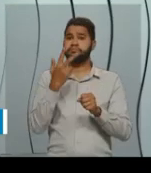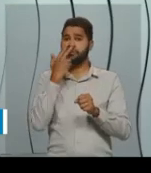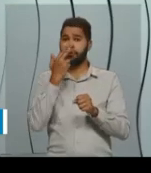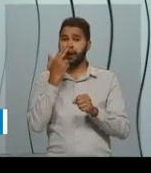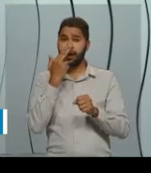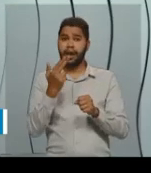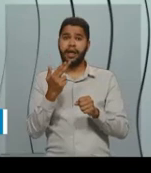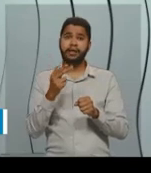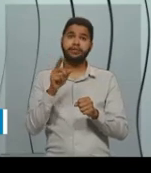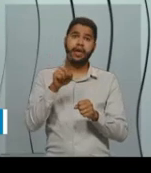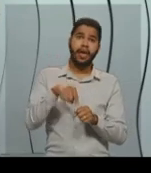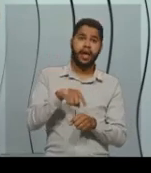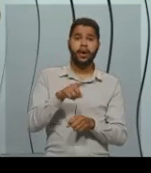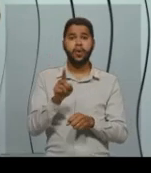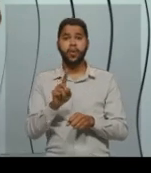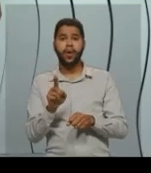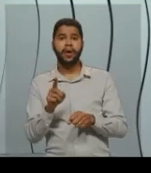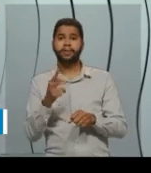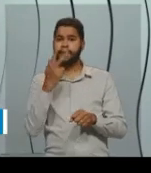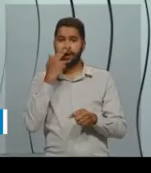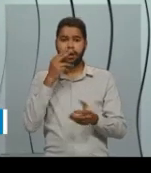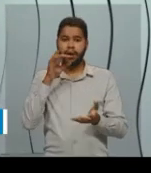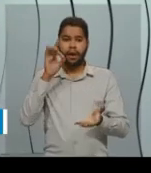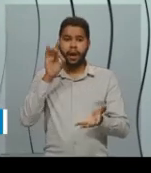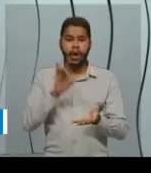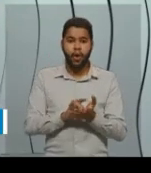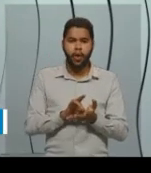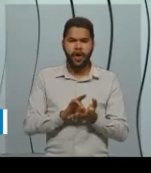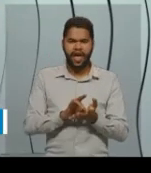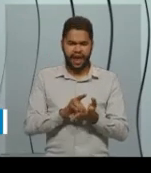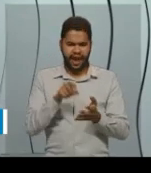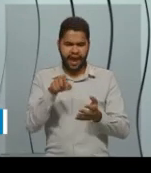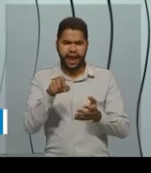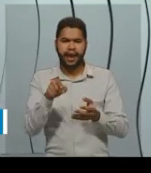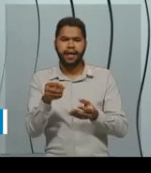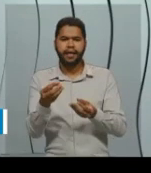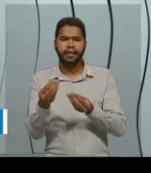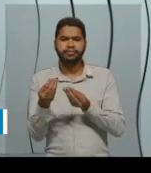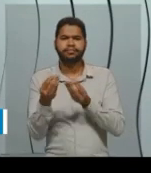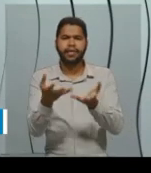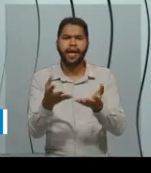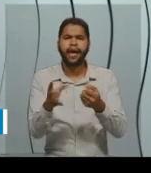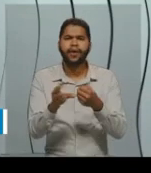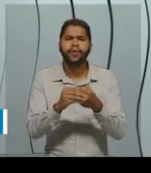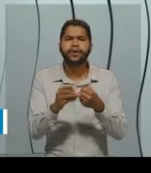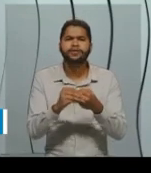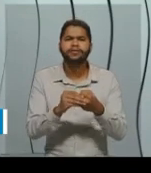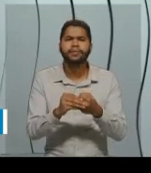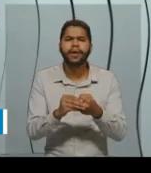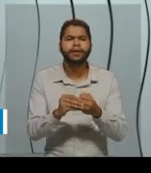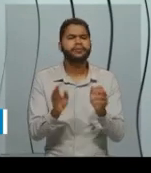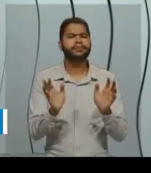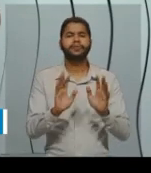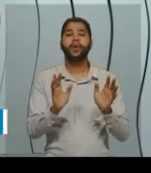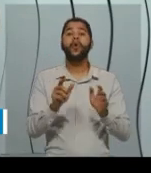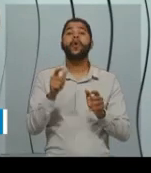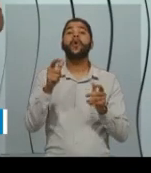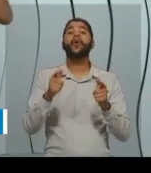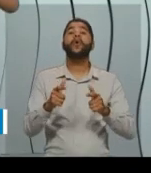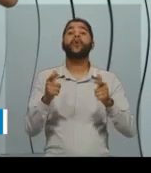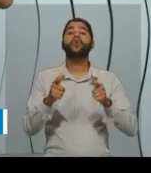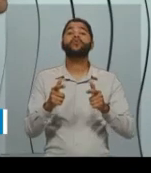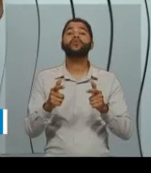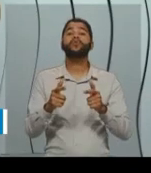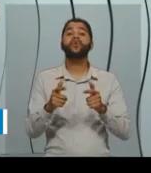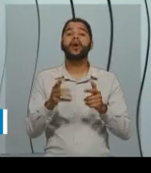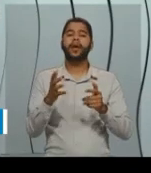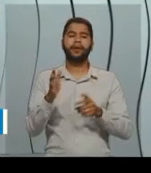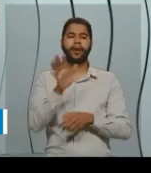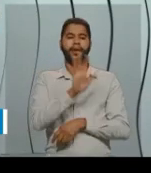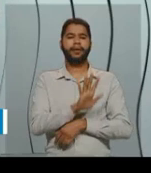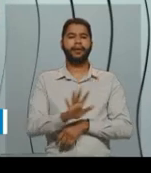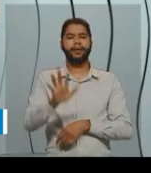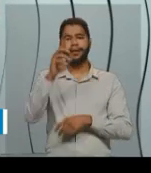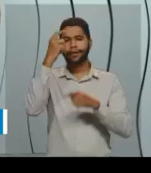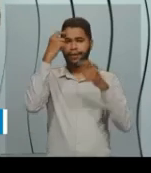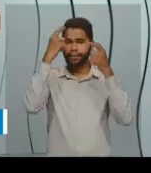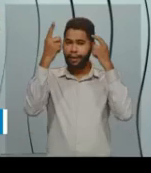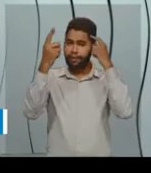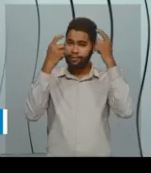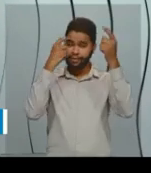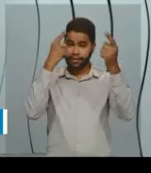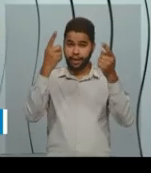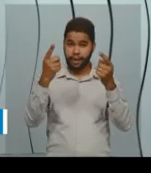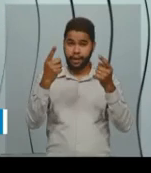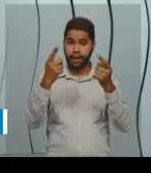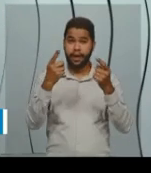uma realidade verdadeira. Ela não é fonte de conhecimento. Aonde está o conhecimento da caneta? Está no plano das ideias.